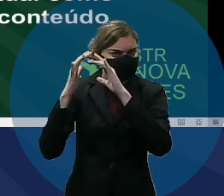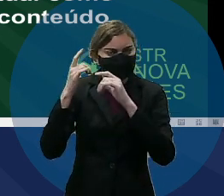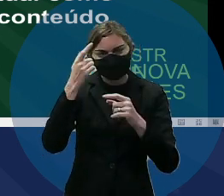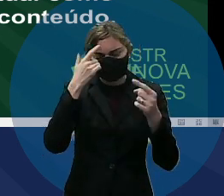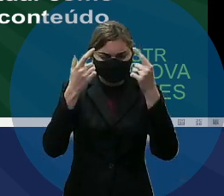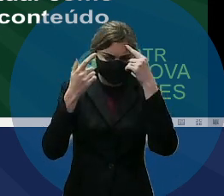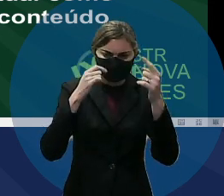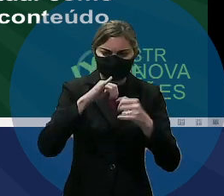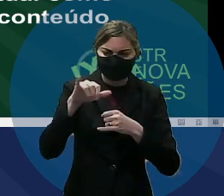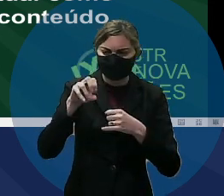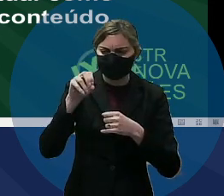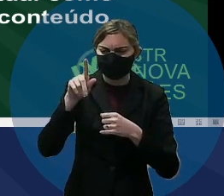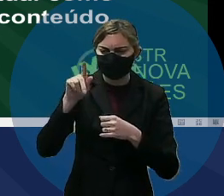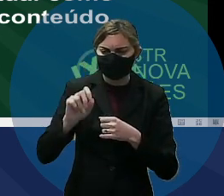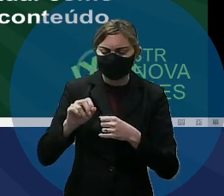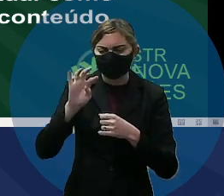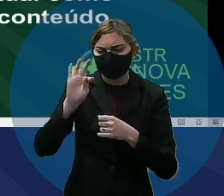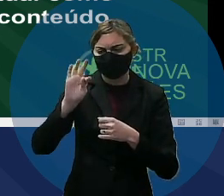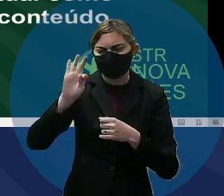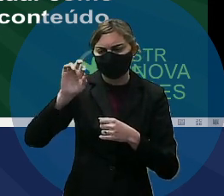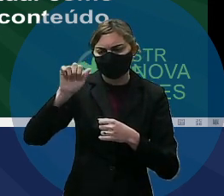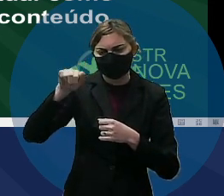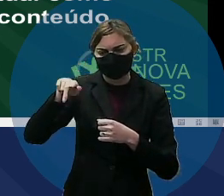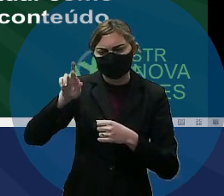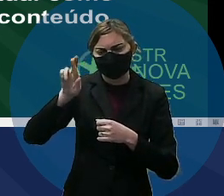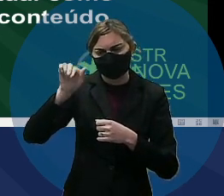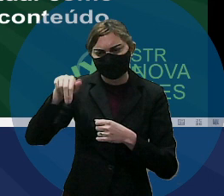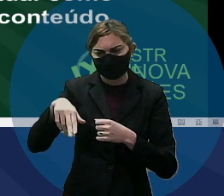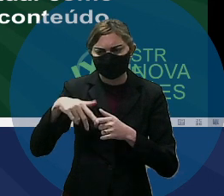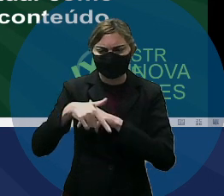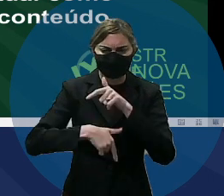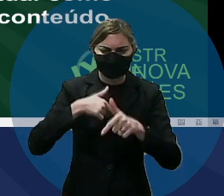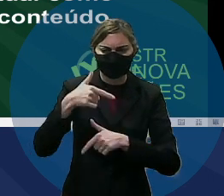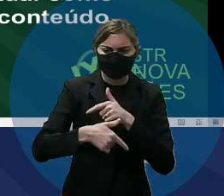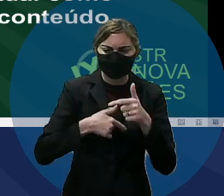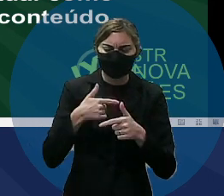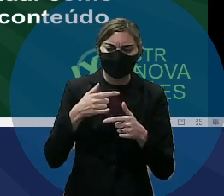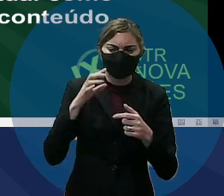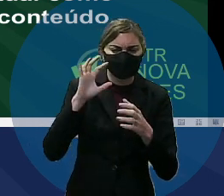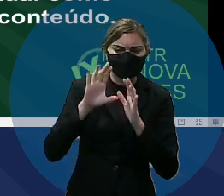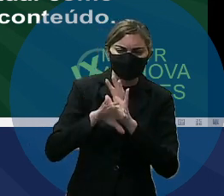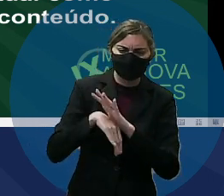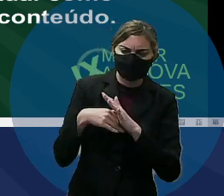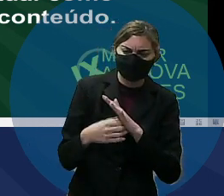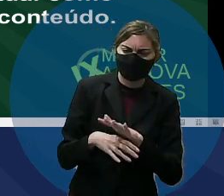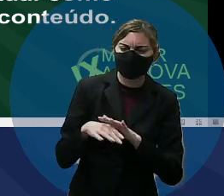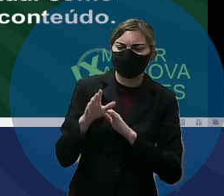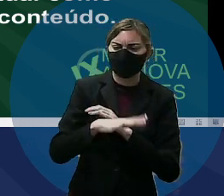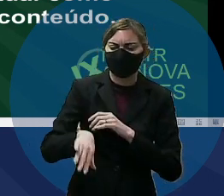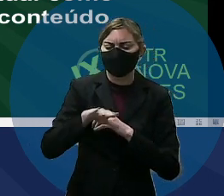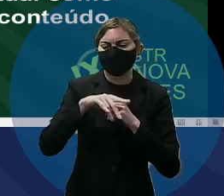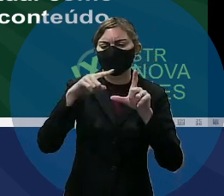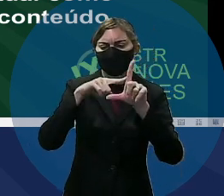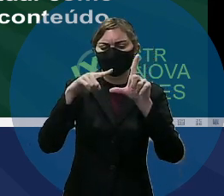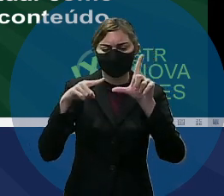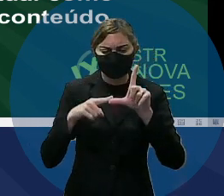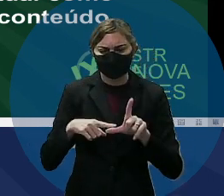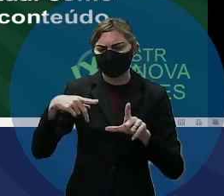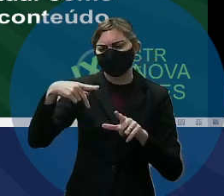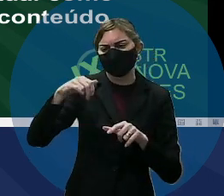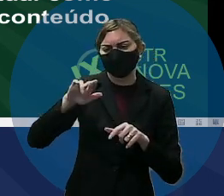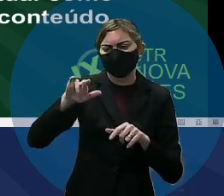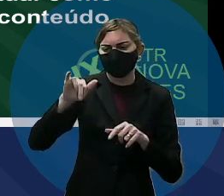do Tangram, não é? E trabalhar as concepções de áreas, perímetro, visualização de